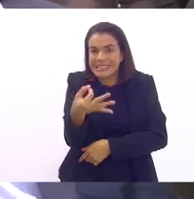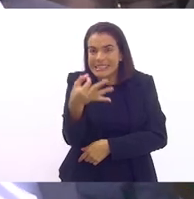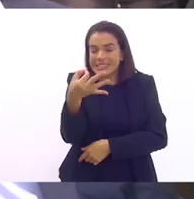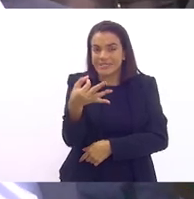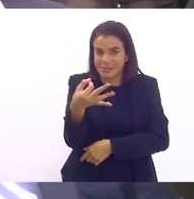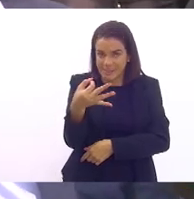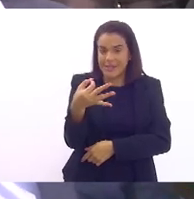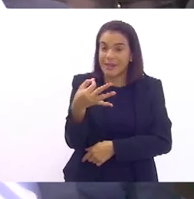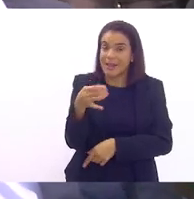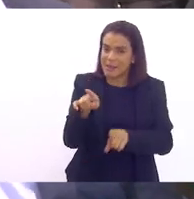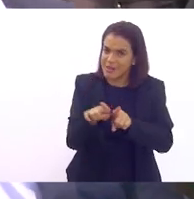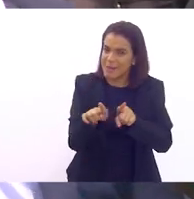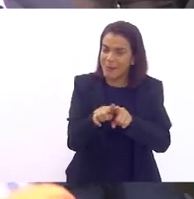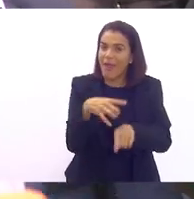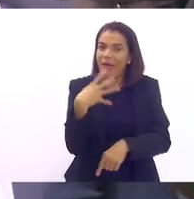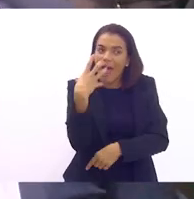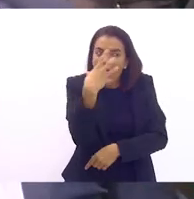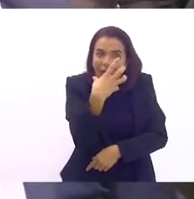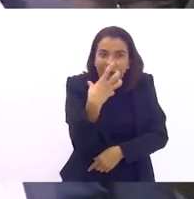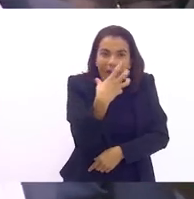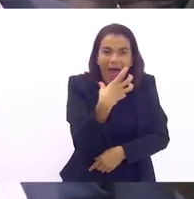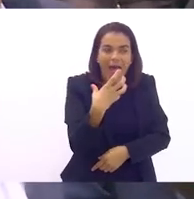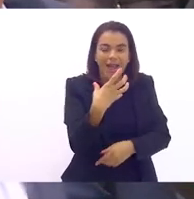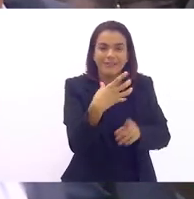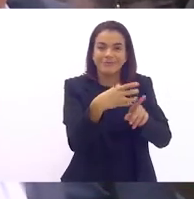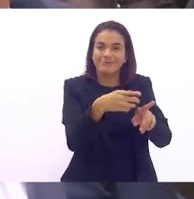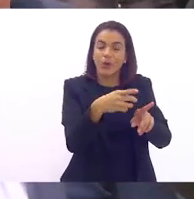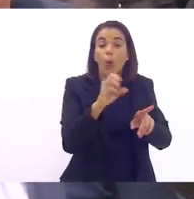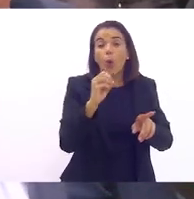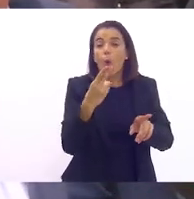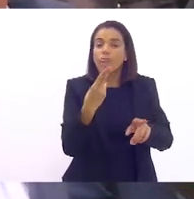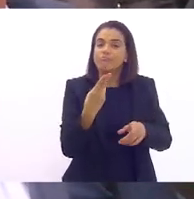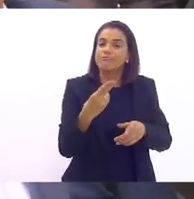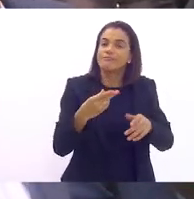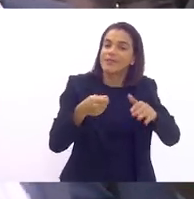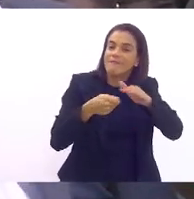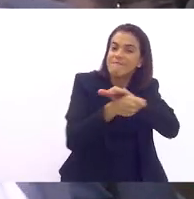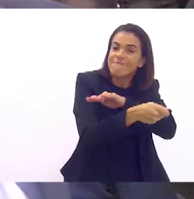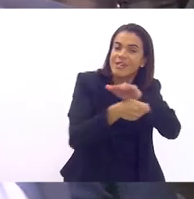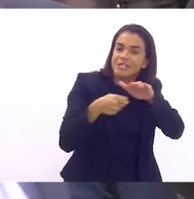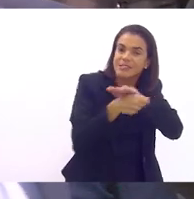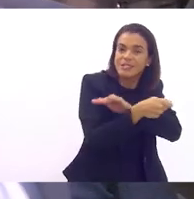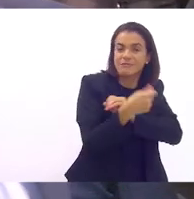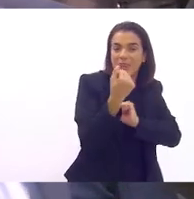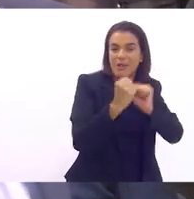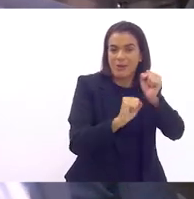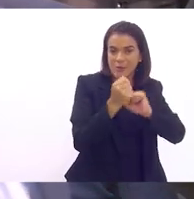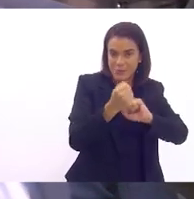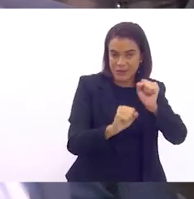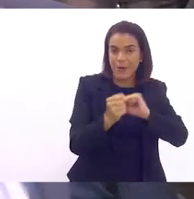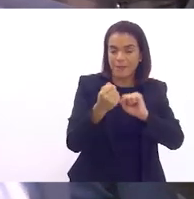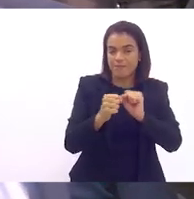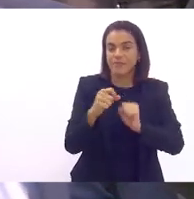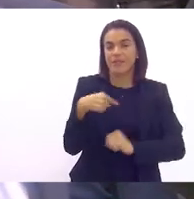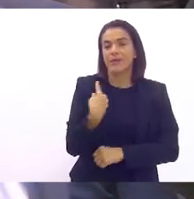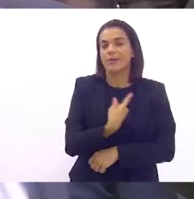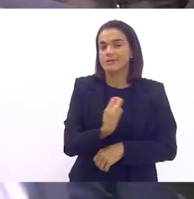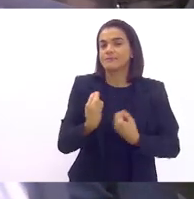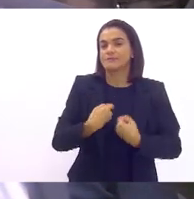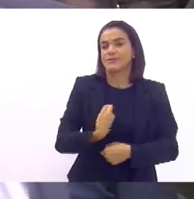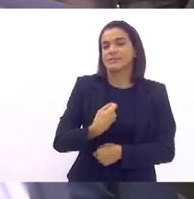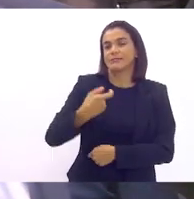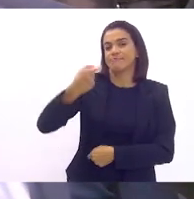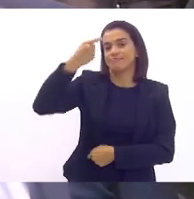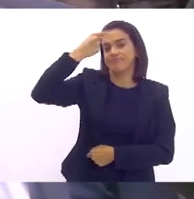são realmente atrativos para manter ou atrair investimentos industriais enfim eh então nós temos que ter uma real ciência